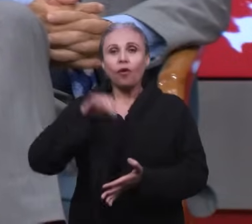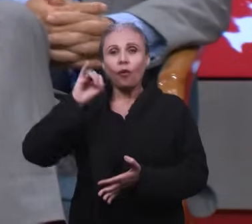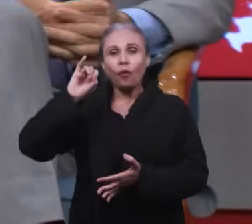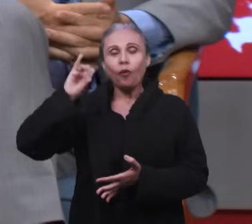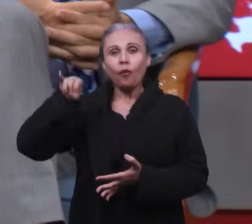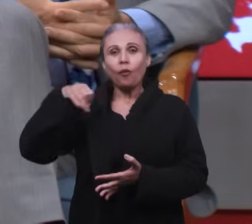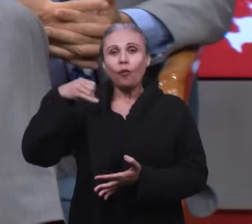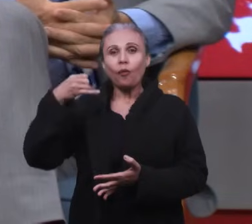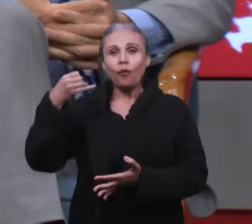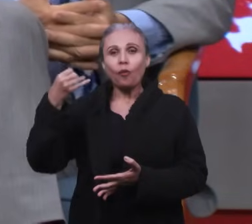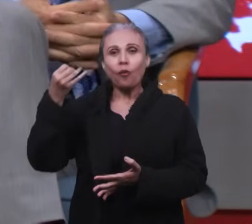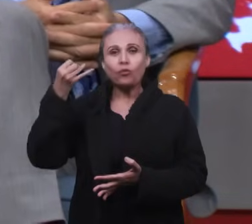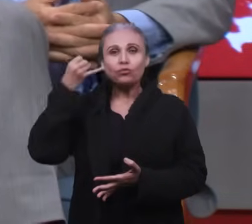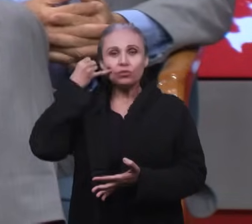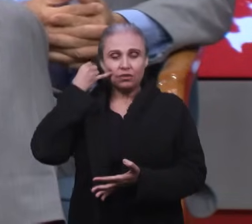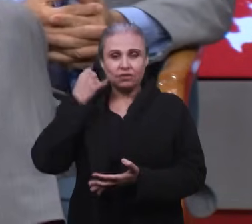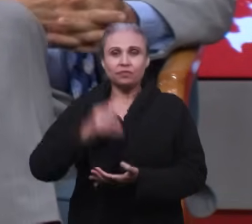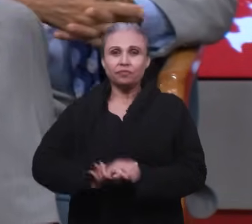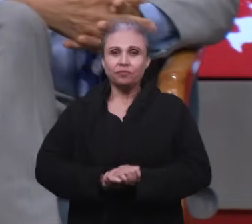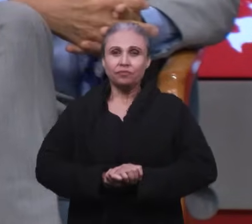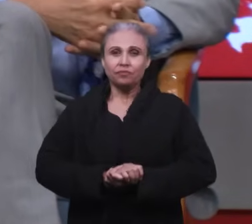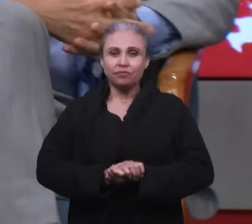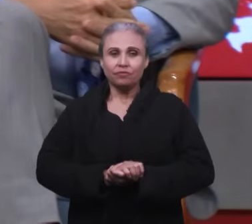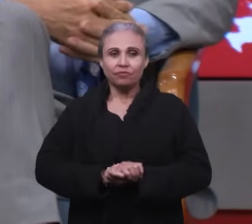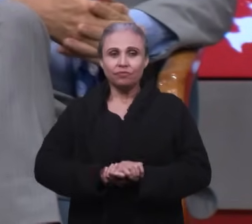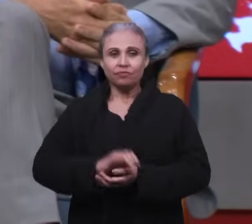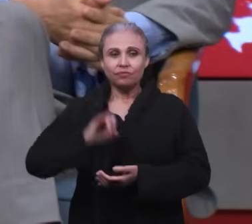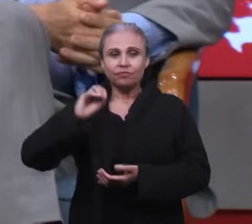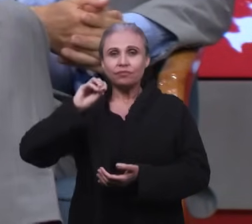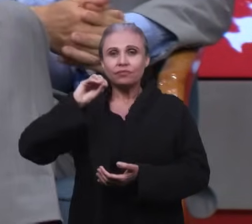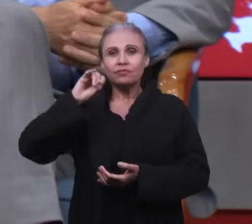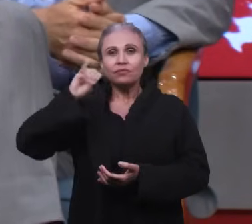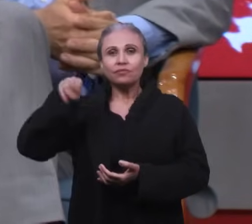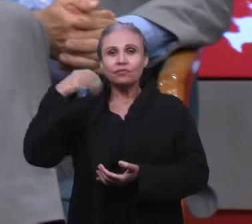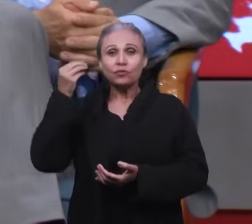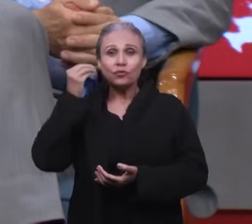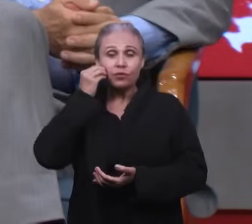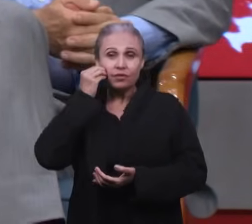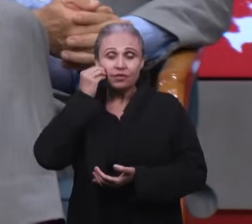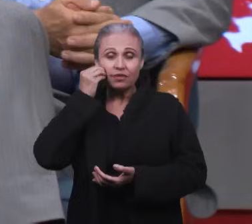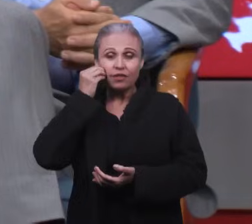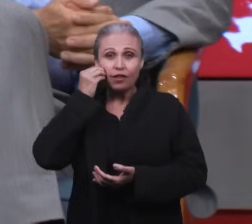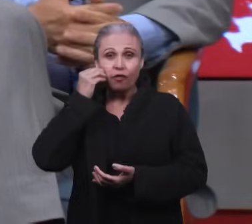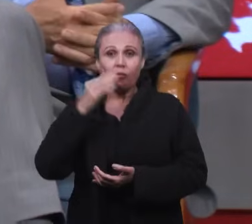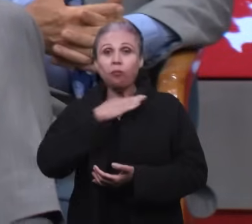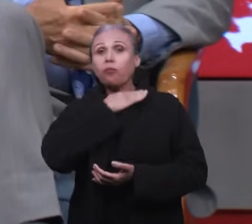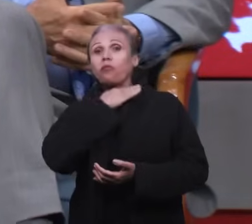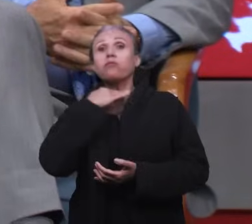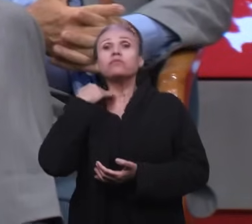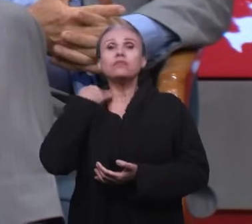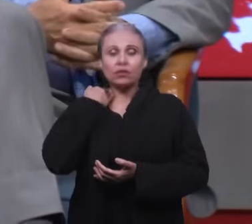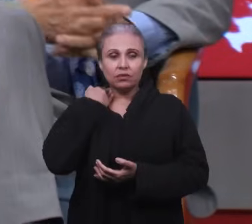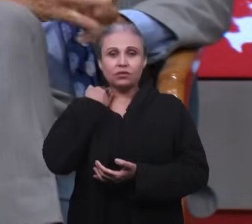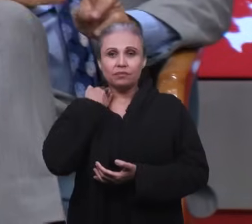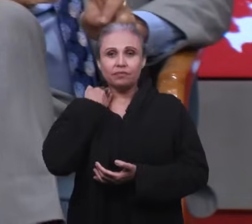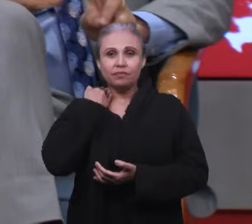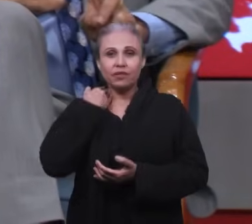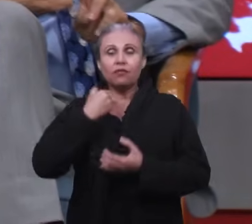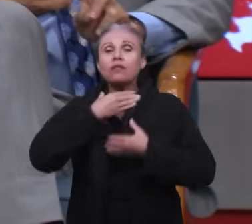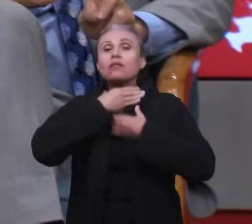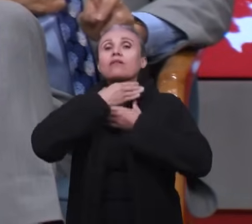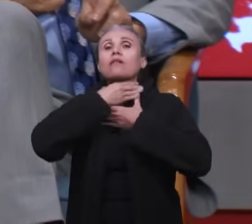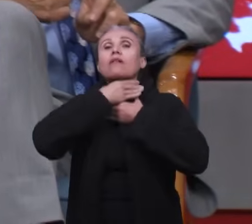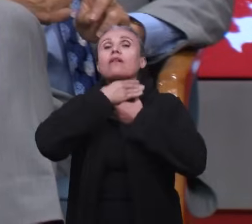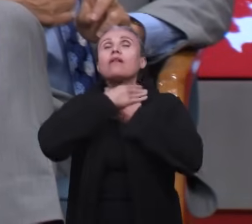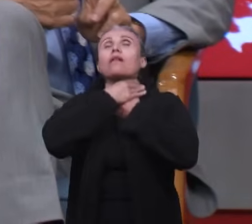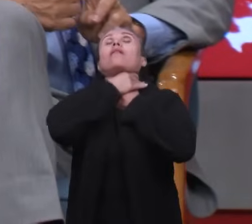foi? O enforcamento? Mas será que tinha um significado aquilo ali? Tinha. O que o enforcamento faz? Você tem duas coisas que